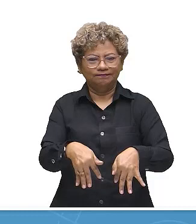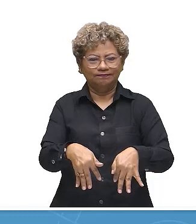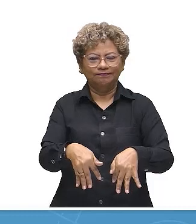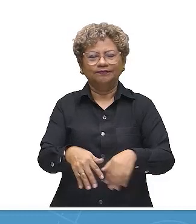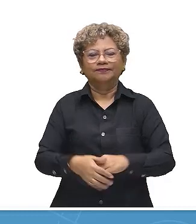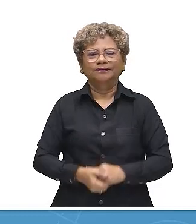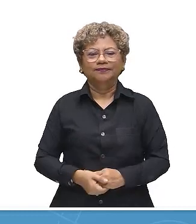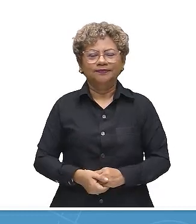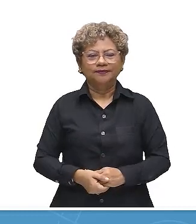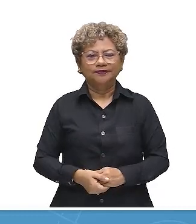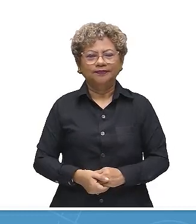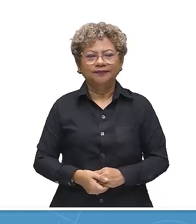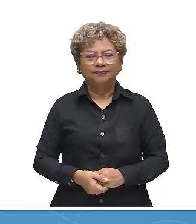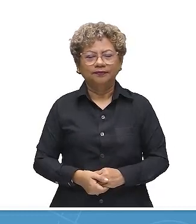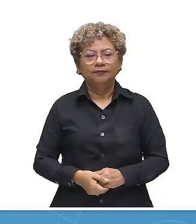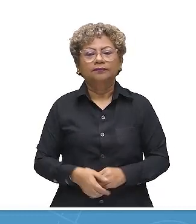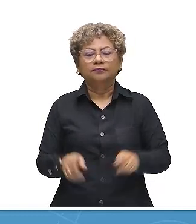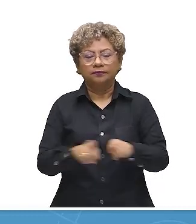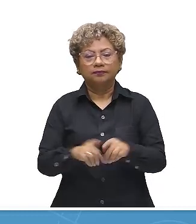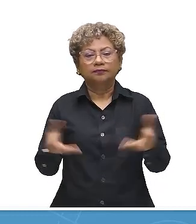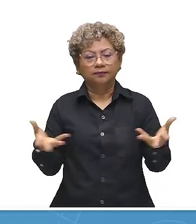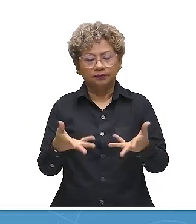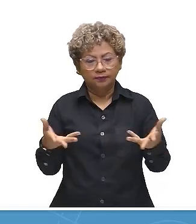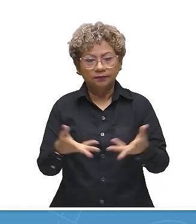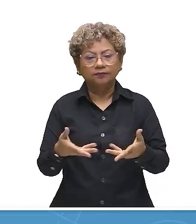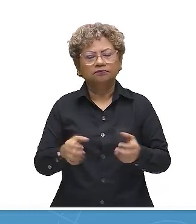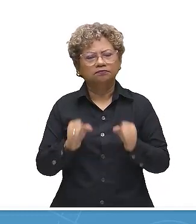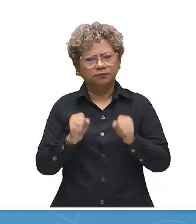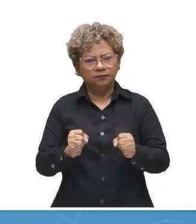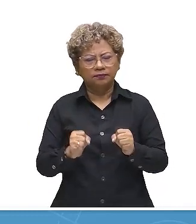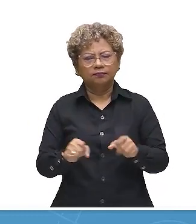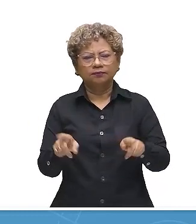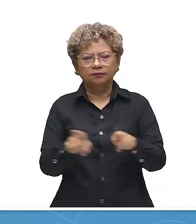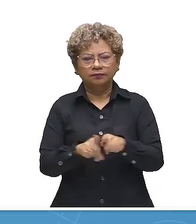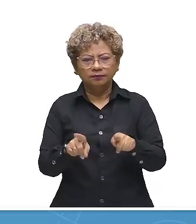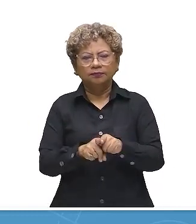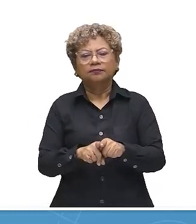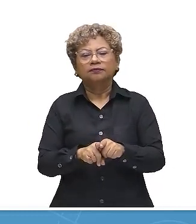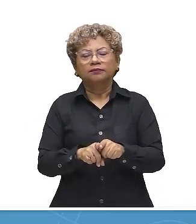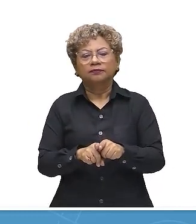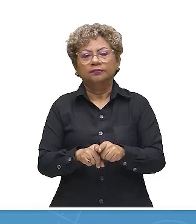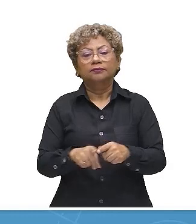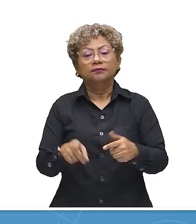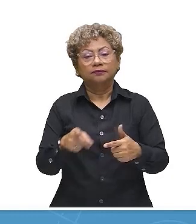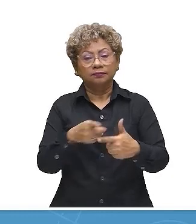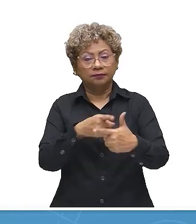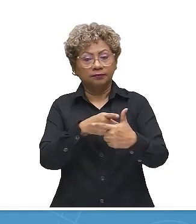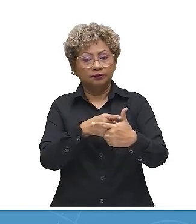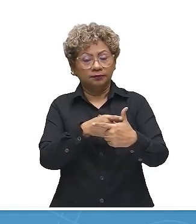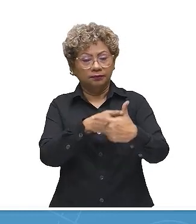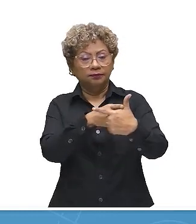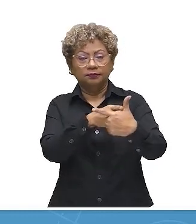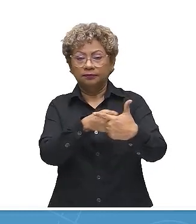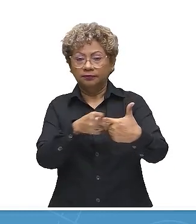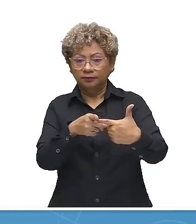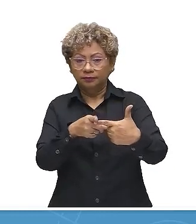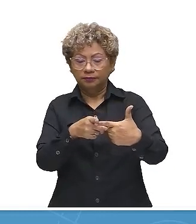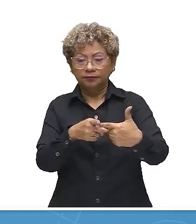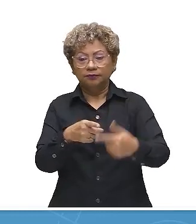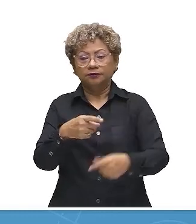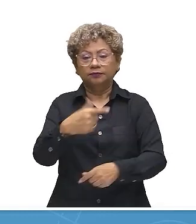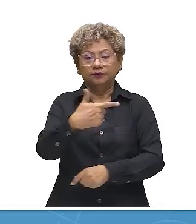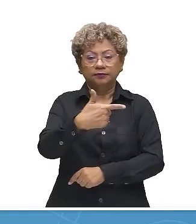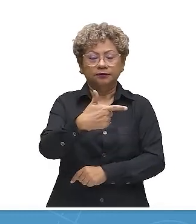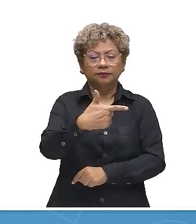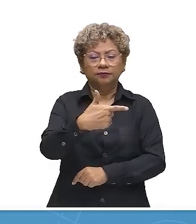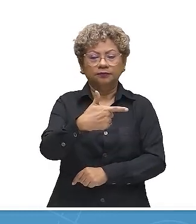Outro exemplo aí da forma direta, os divisores de 24 e 30. Os divisores de 24